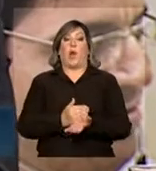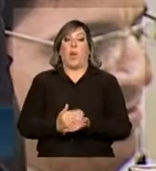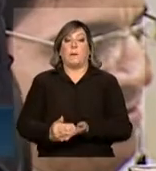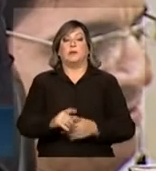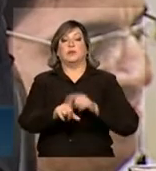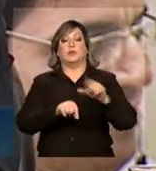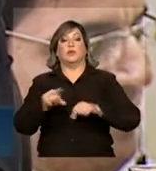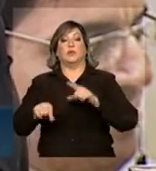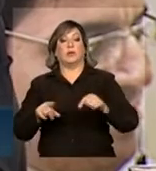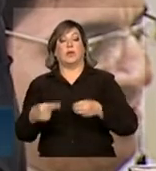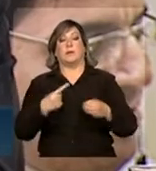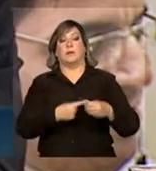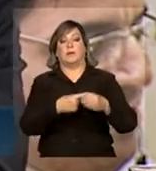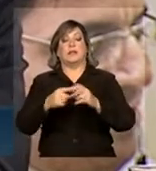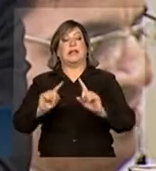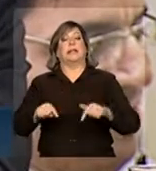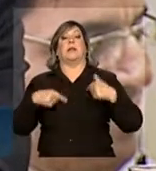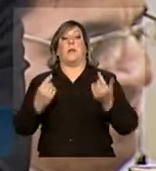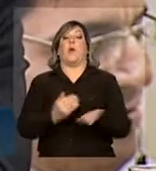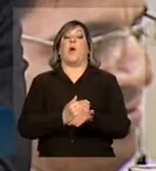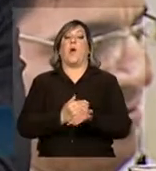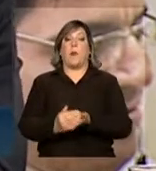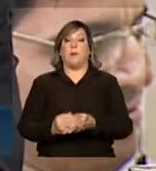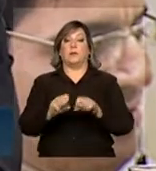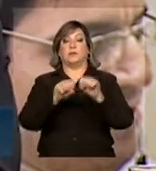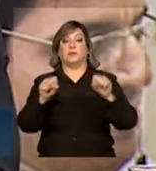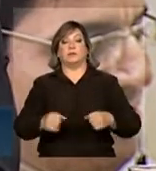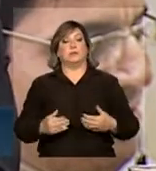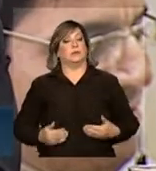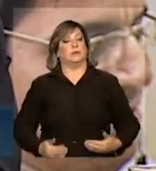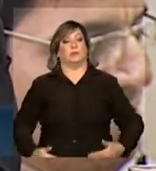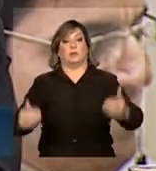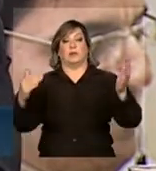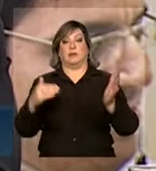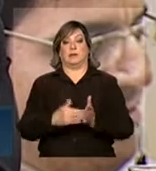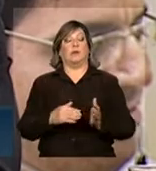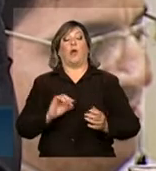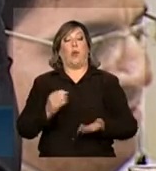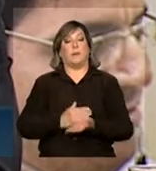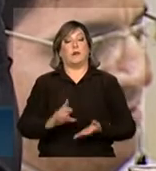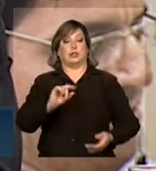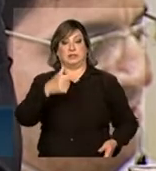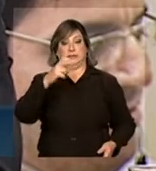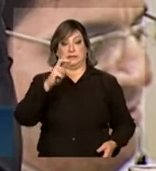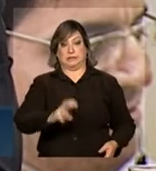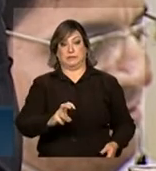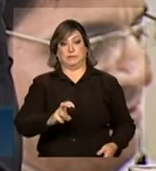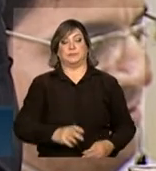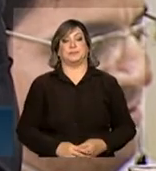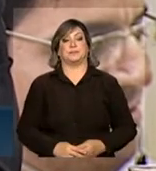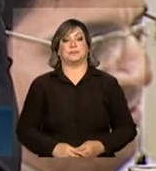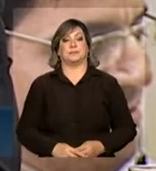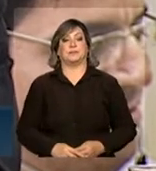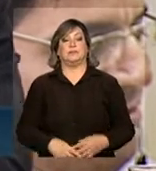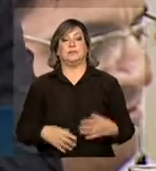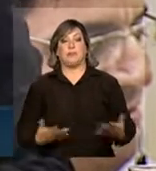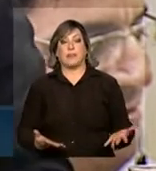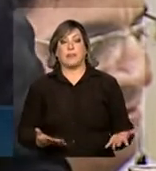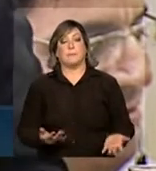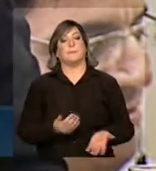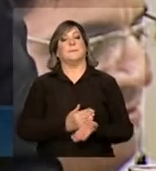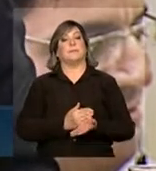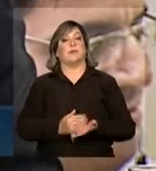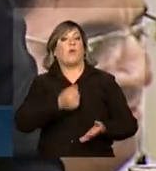municípios e depois começa a rodar o sistema a partir do dia 5 então Eh desde ontem né nós